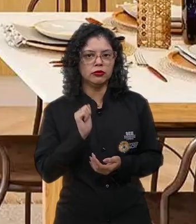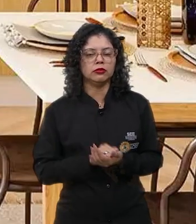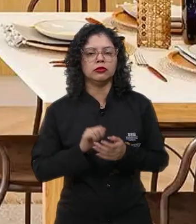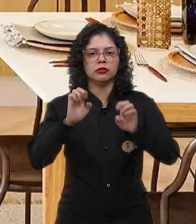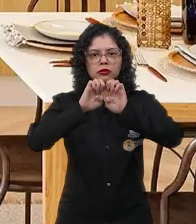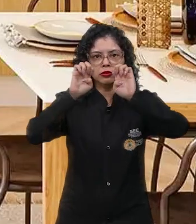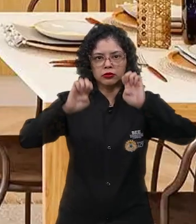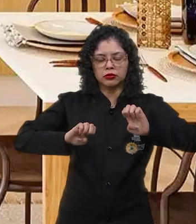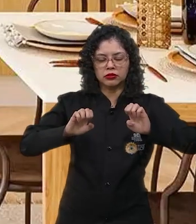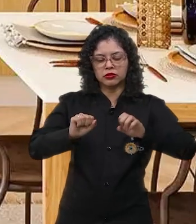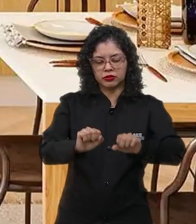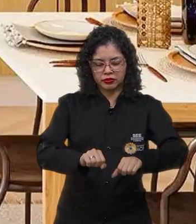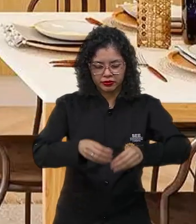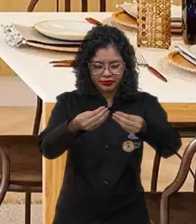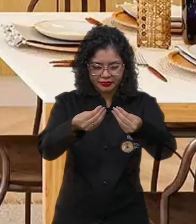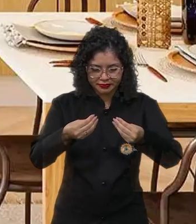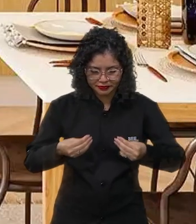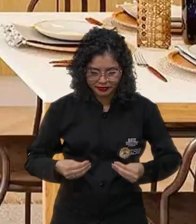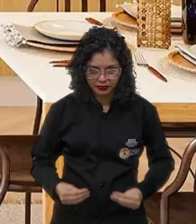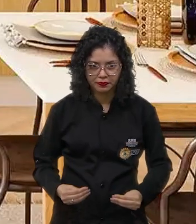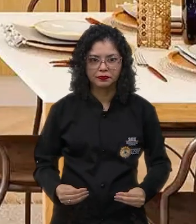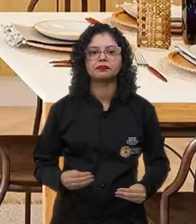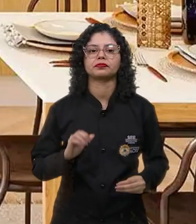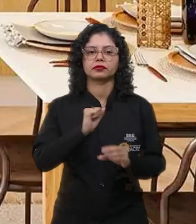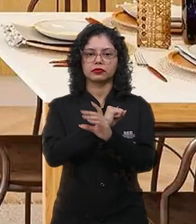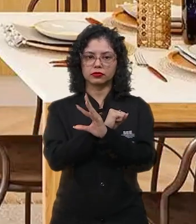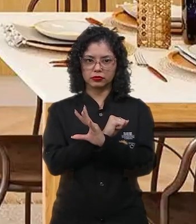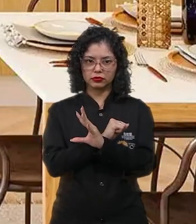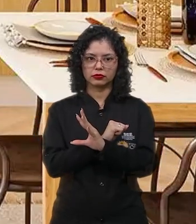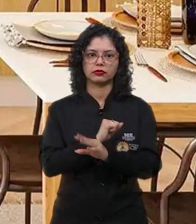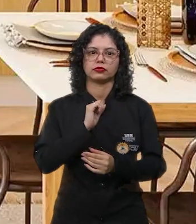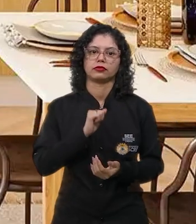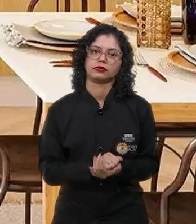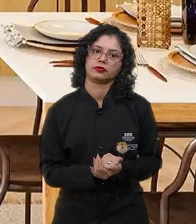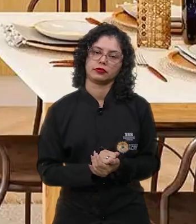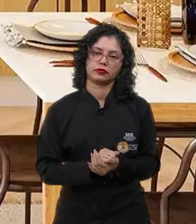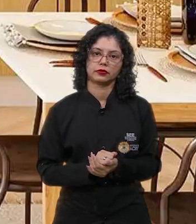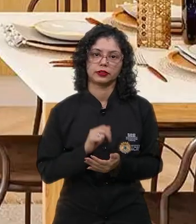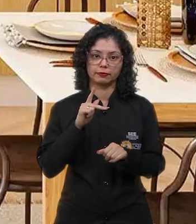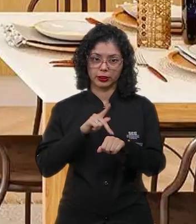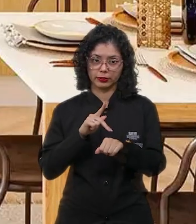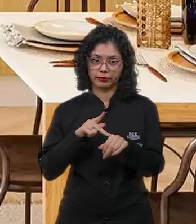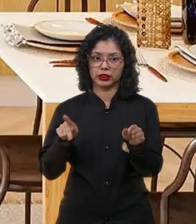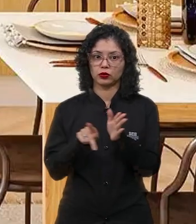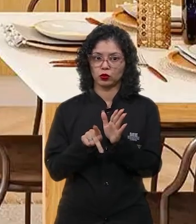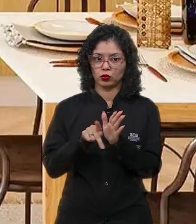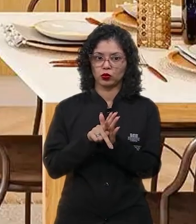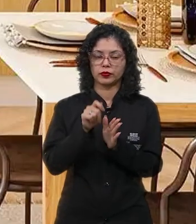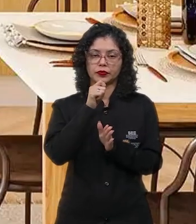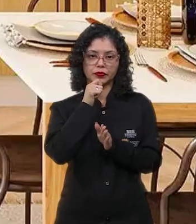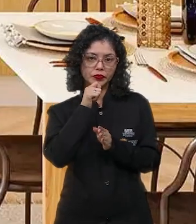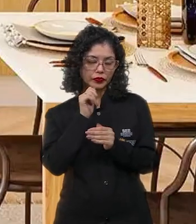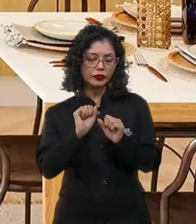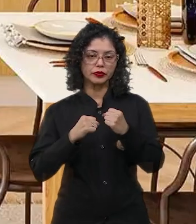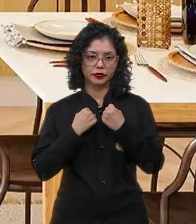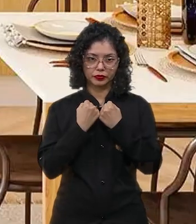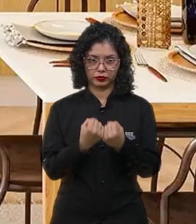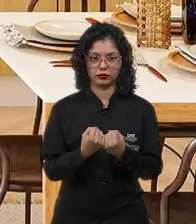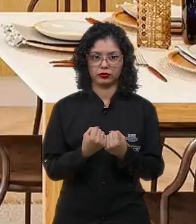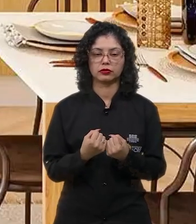estrutura do forno, gente, ela é feita de ácido carbono mais esmalte vitrificado, né? Que vai dar essa resistência